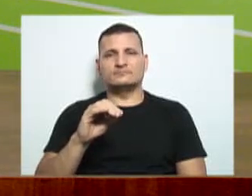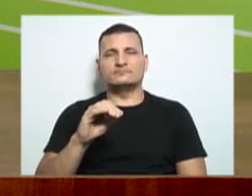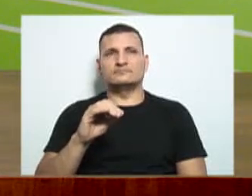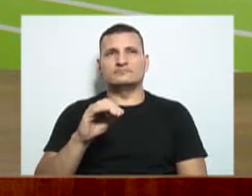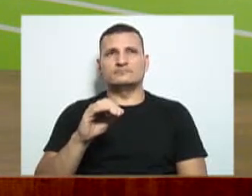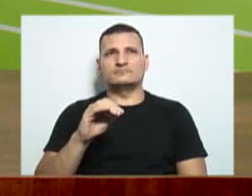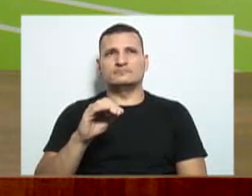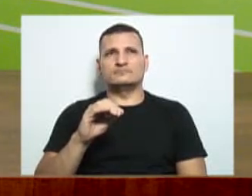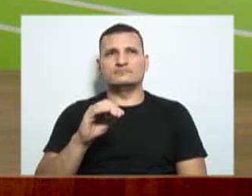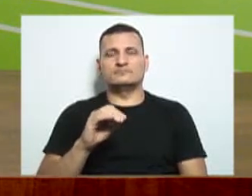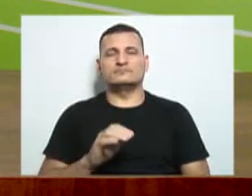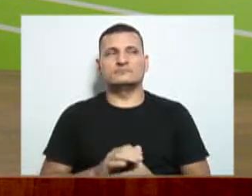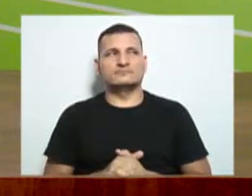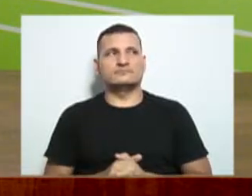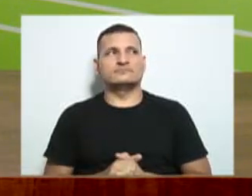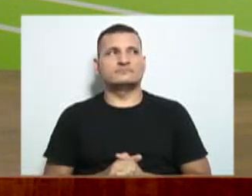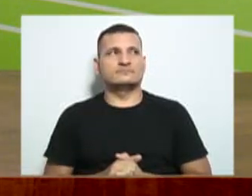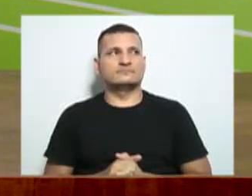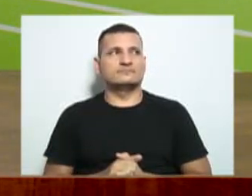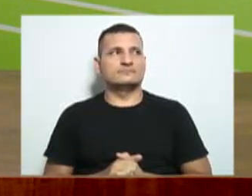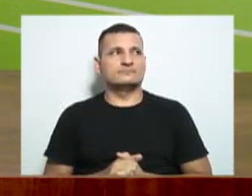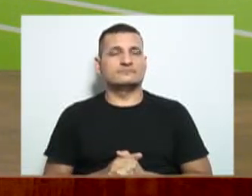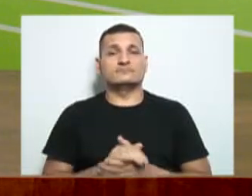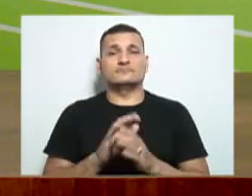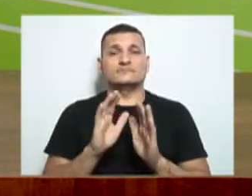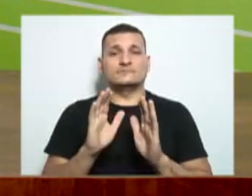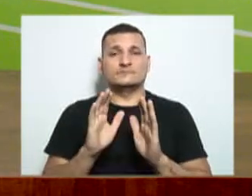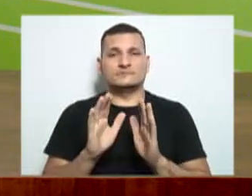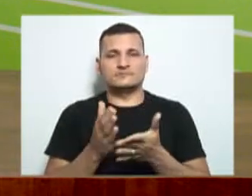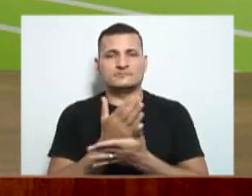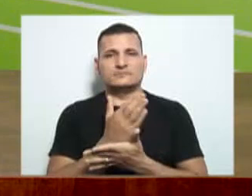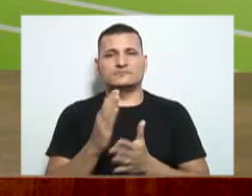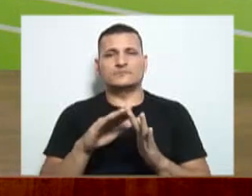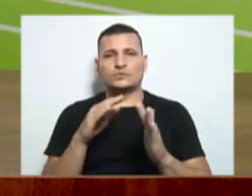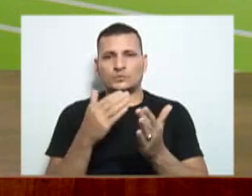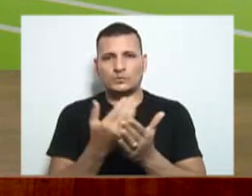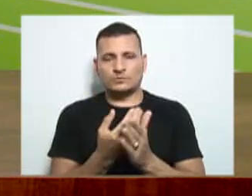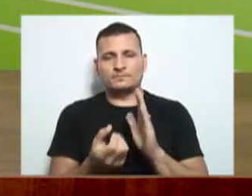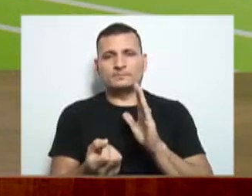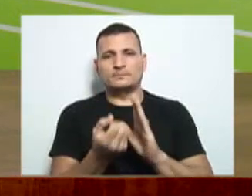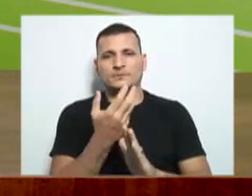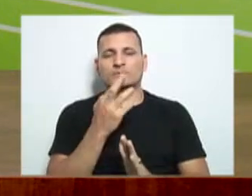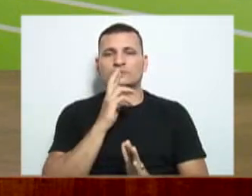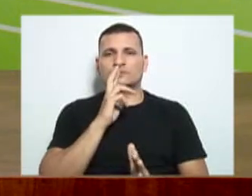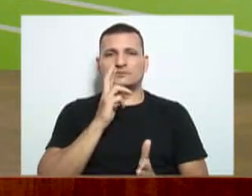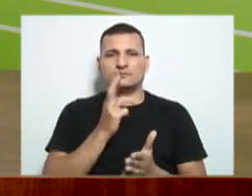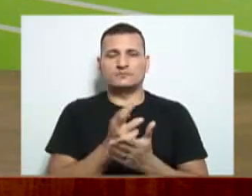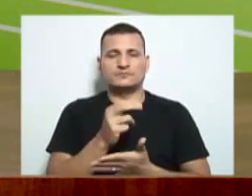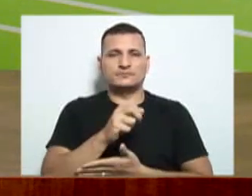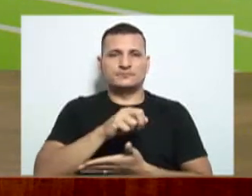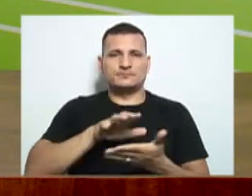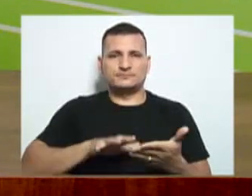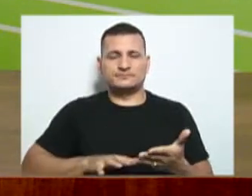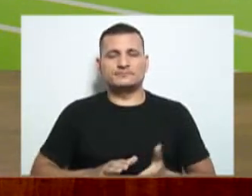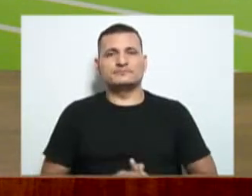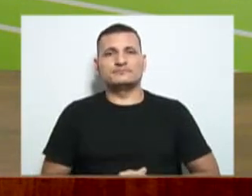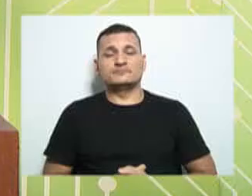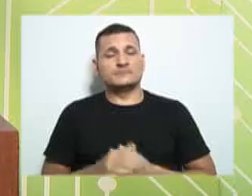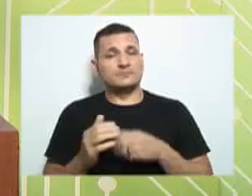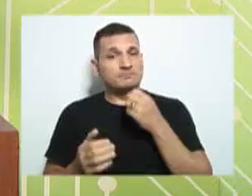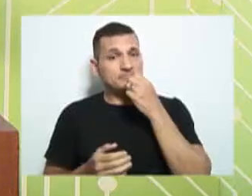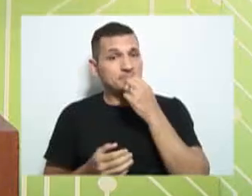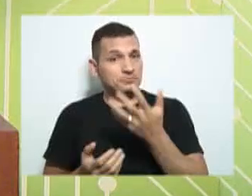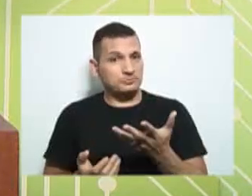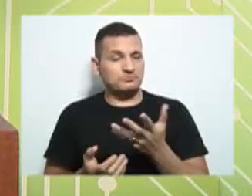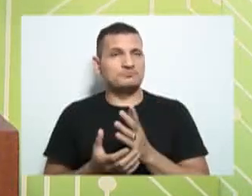E algumas escolas já encaminharam as respostas das atividades de sala de hoje, professora Priscila. Que bom, então é sinal que eles